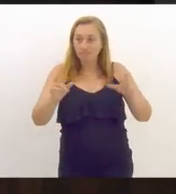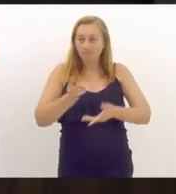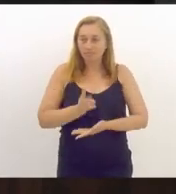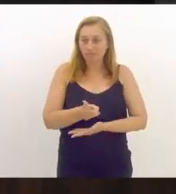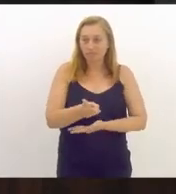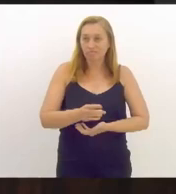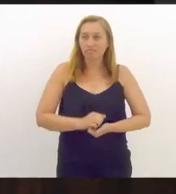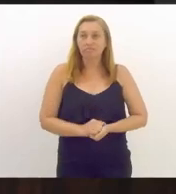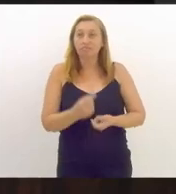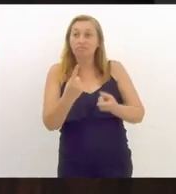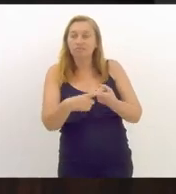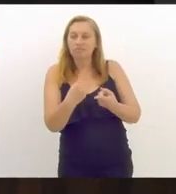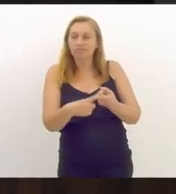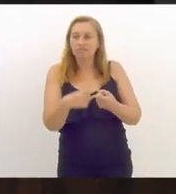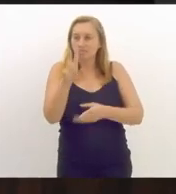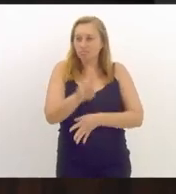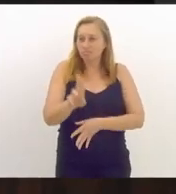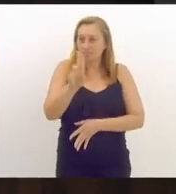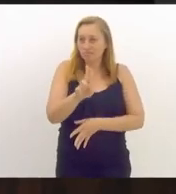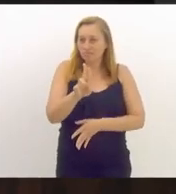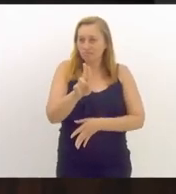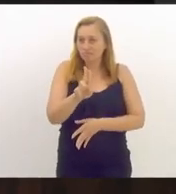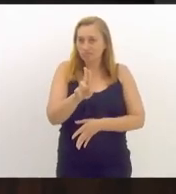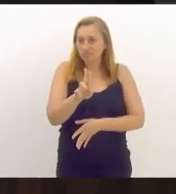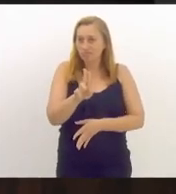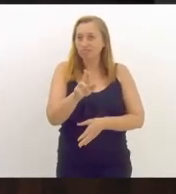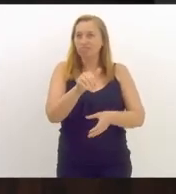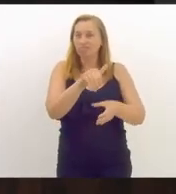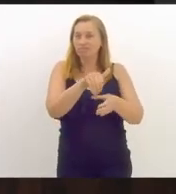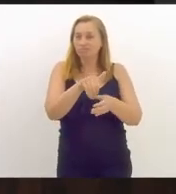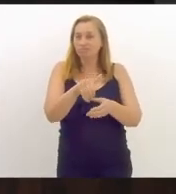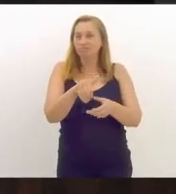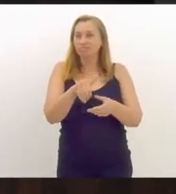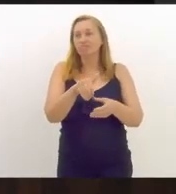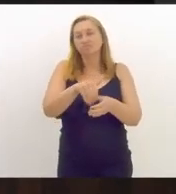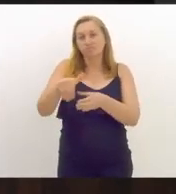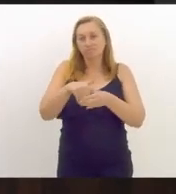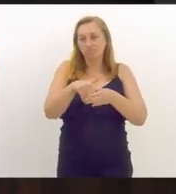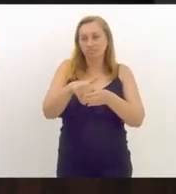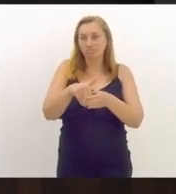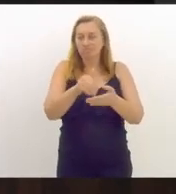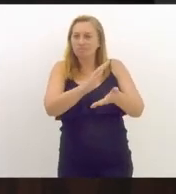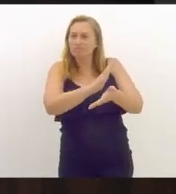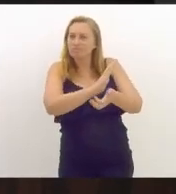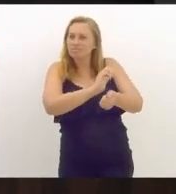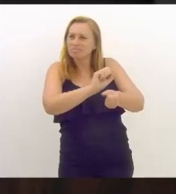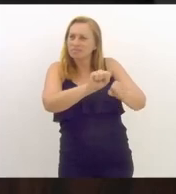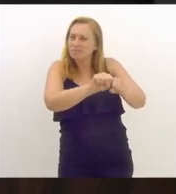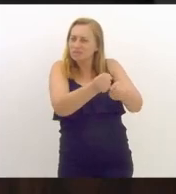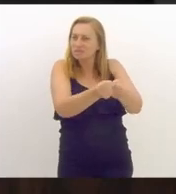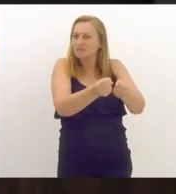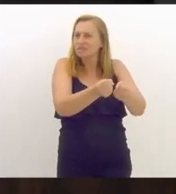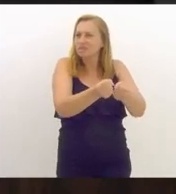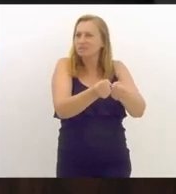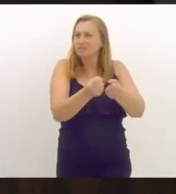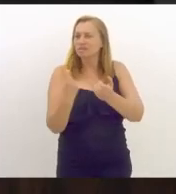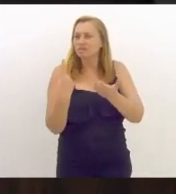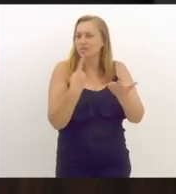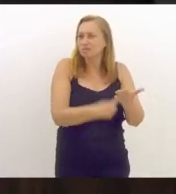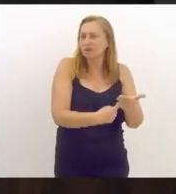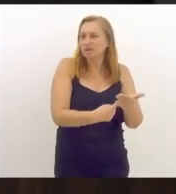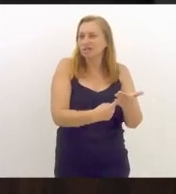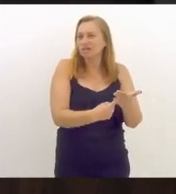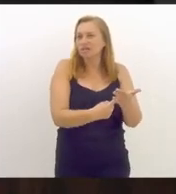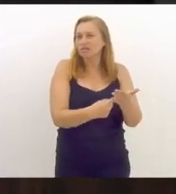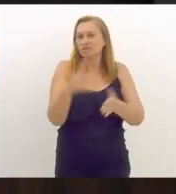porque o que foi usado de máquina nessa eleição quebraram o pacto federativo